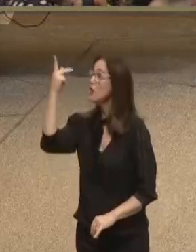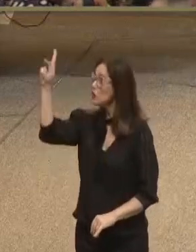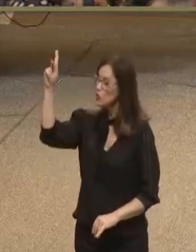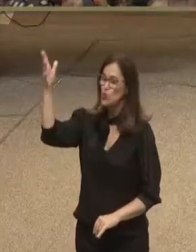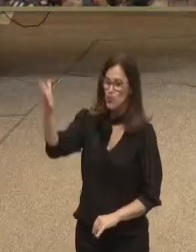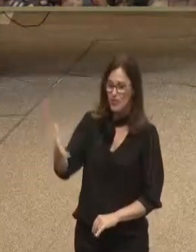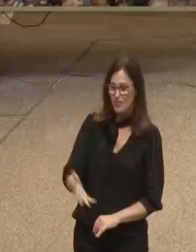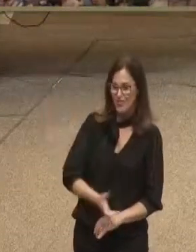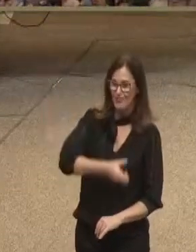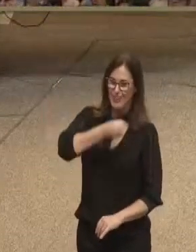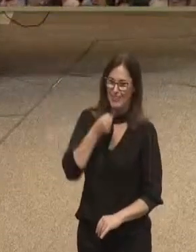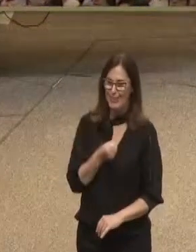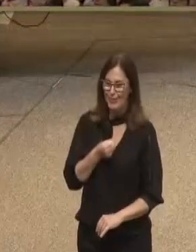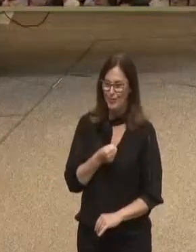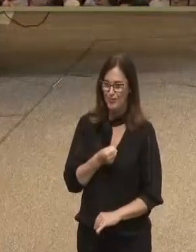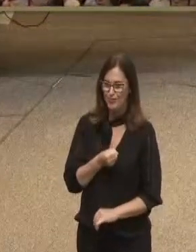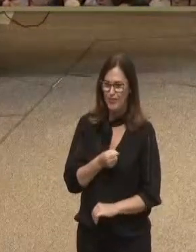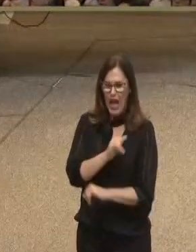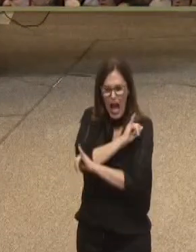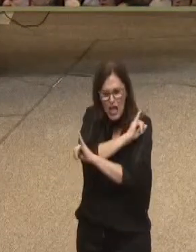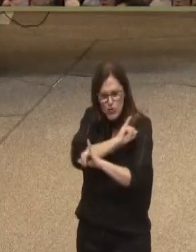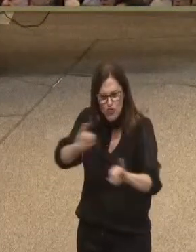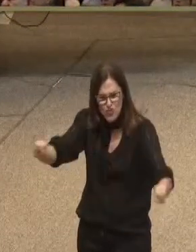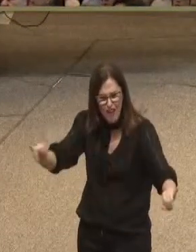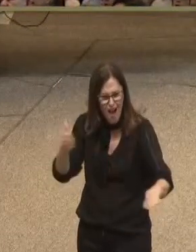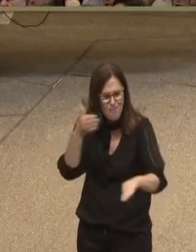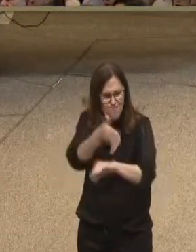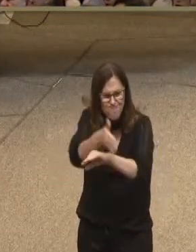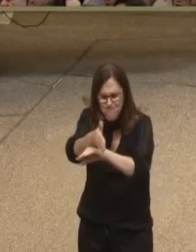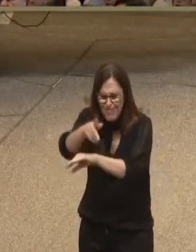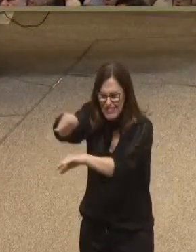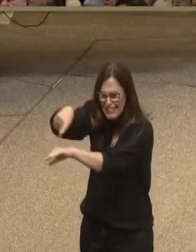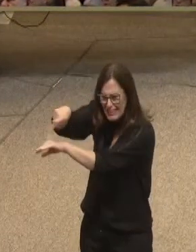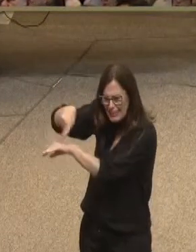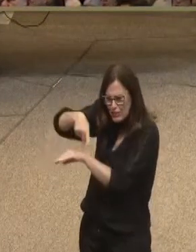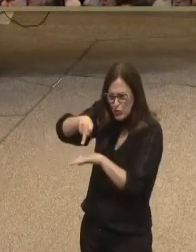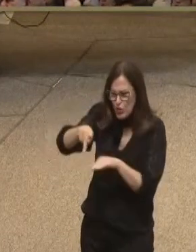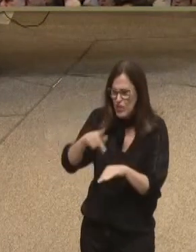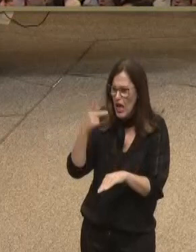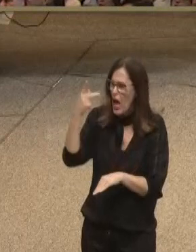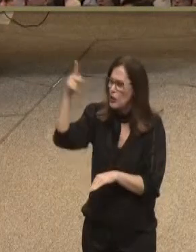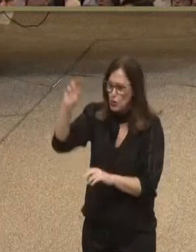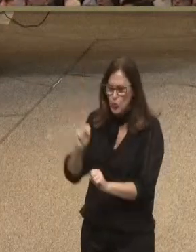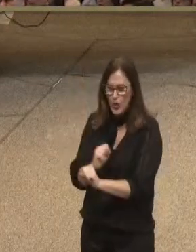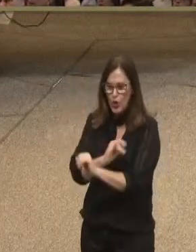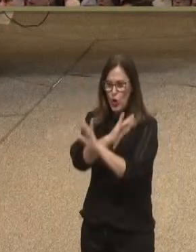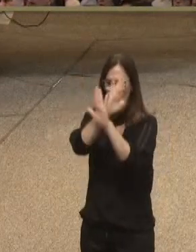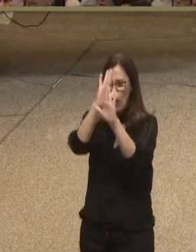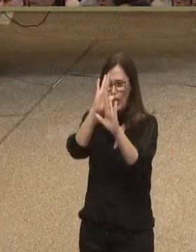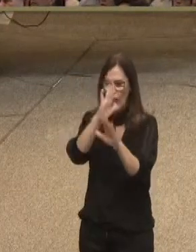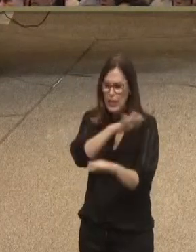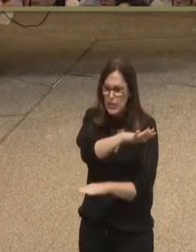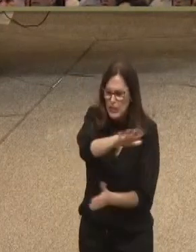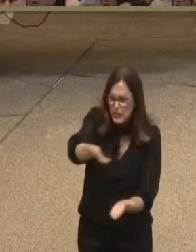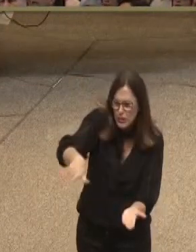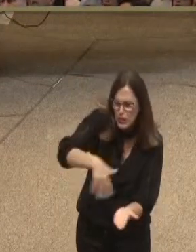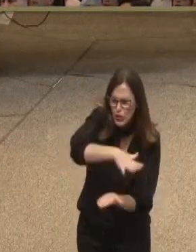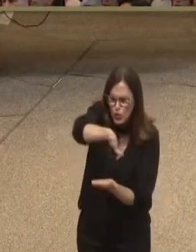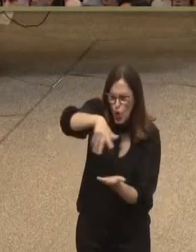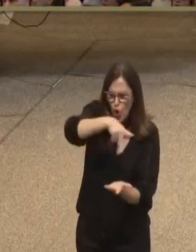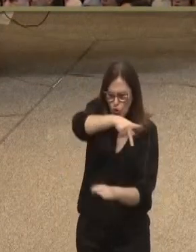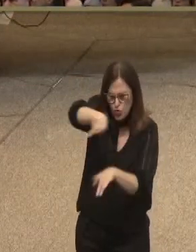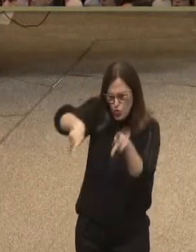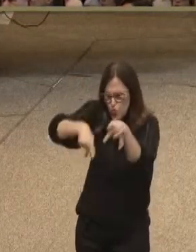a sua salvação. Anunciai entre as nações a sua glória,